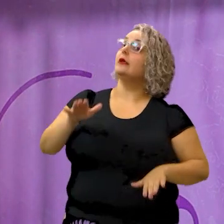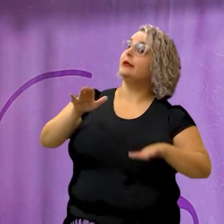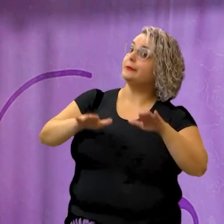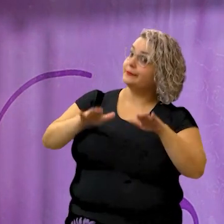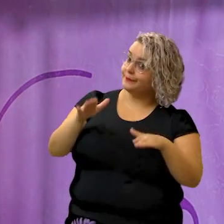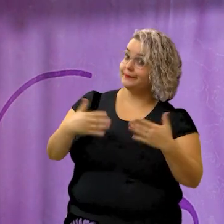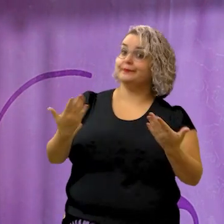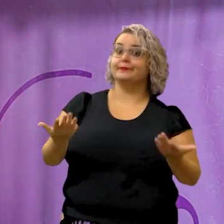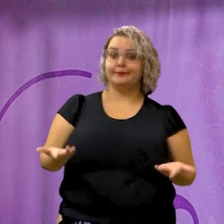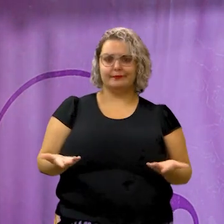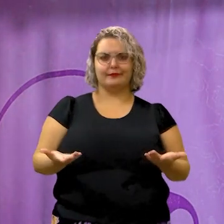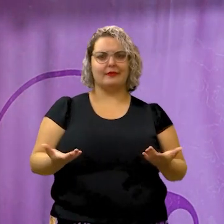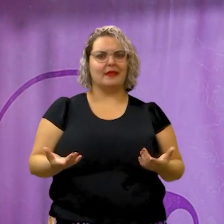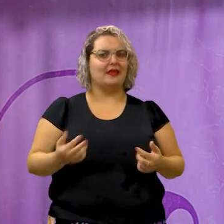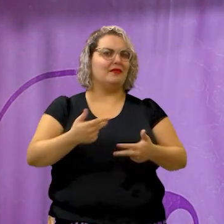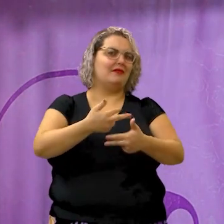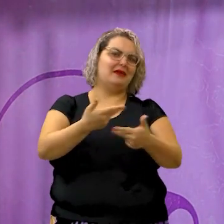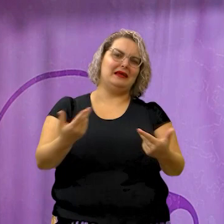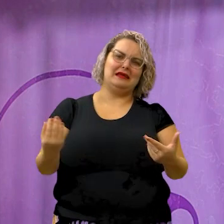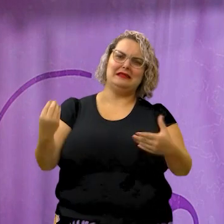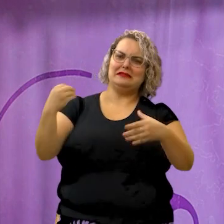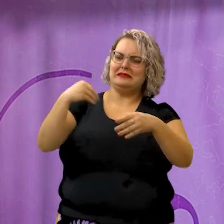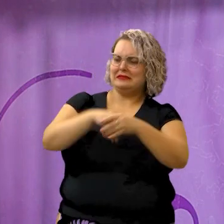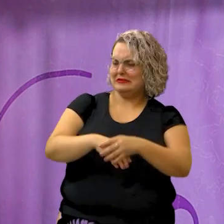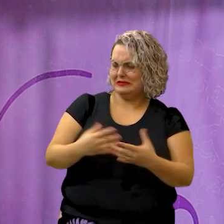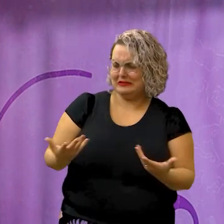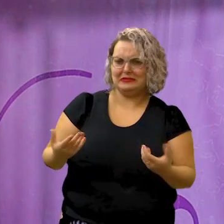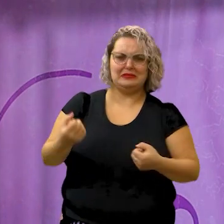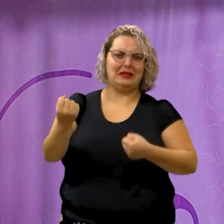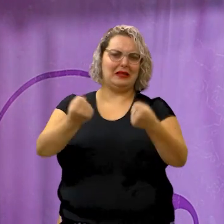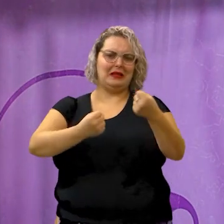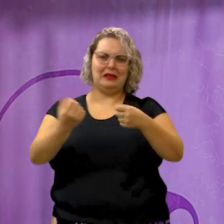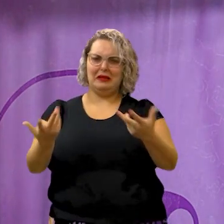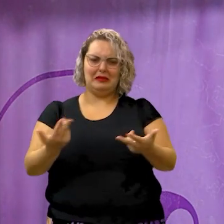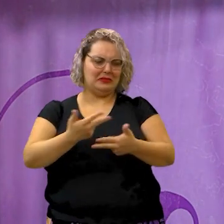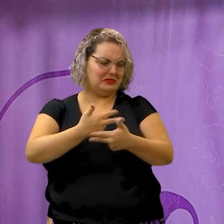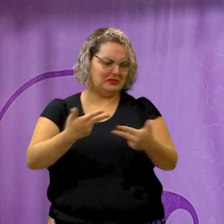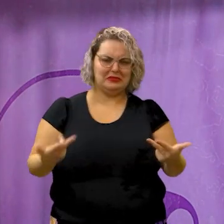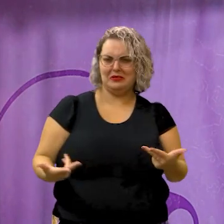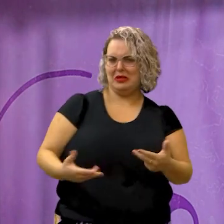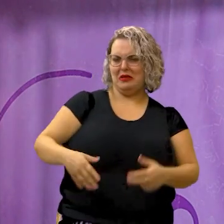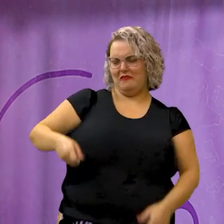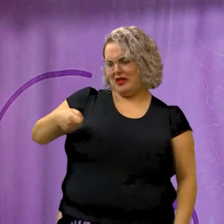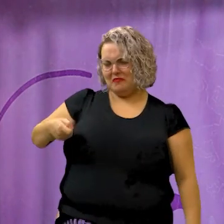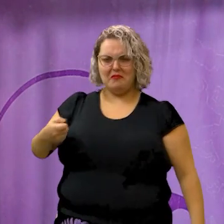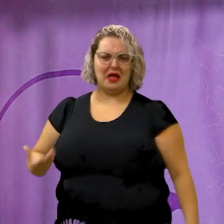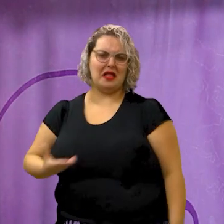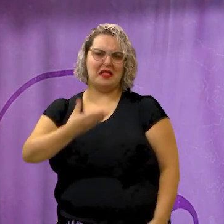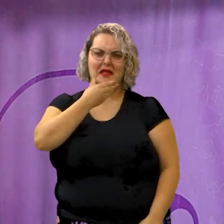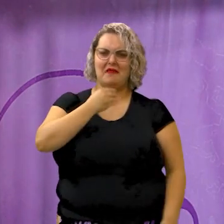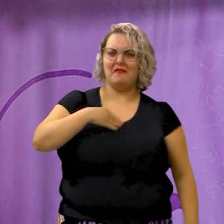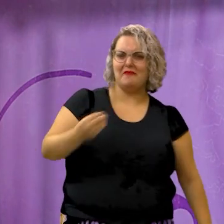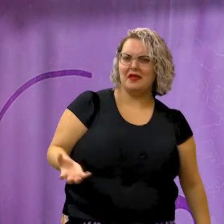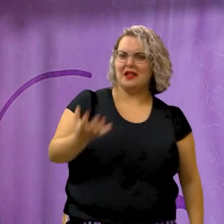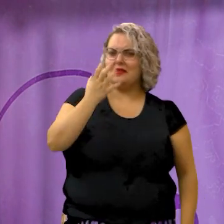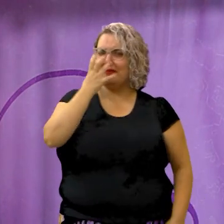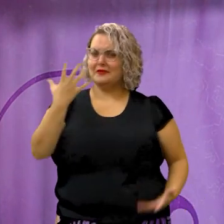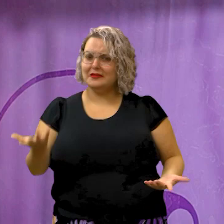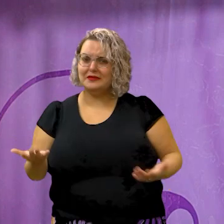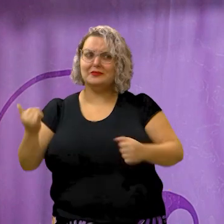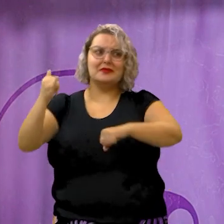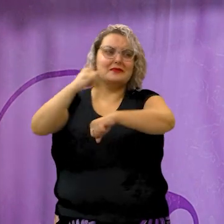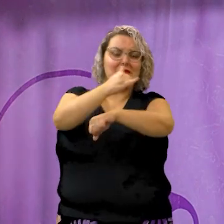da situação, a gente coloca tanta coisa, né? No carro, vai mala junto, cachorro, vai filho, no avião é